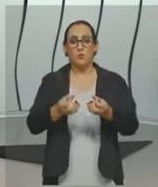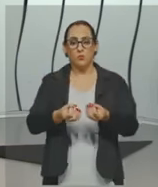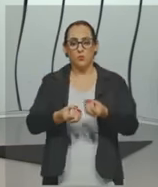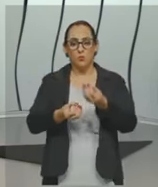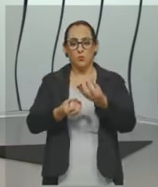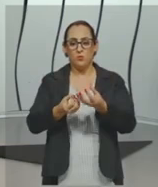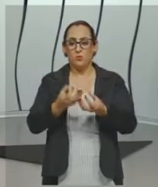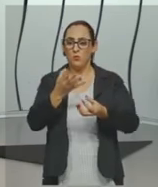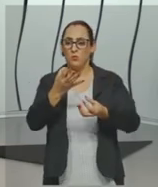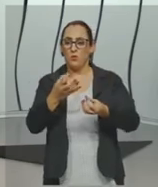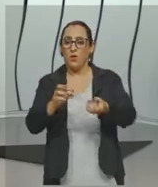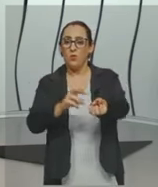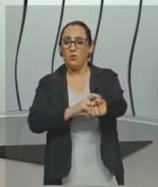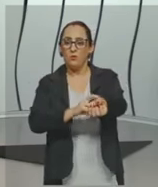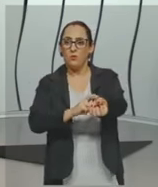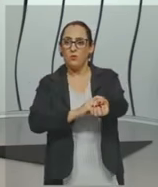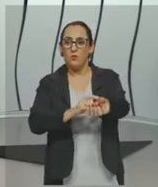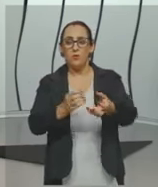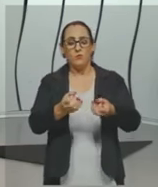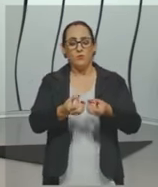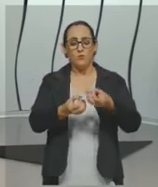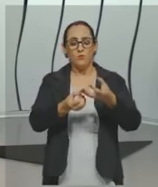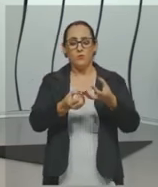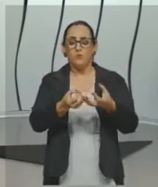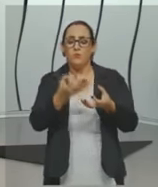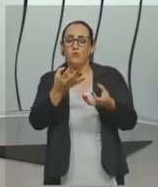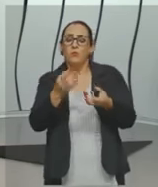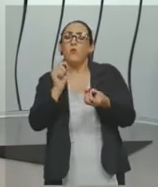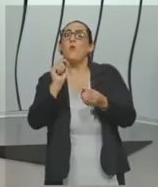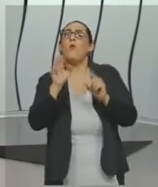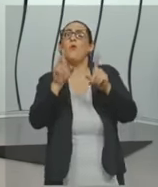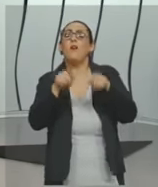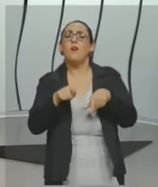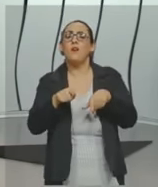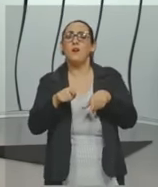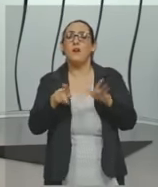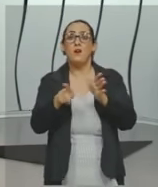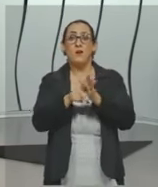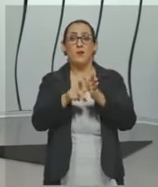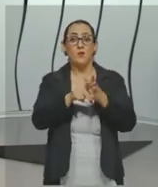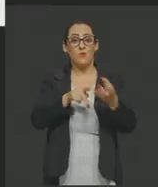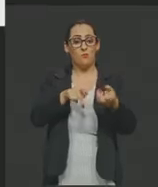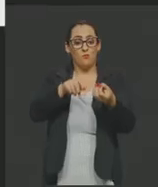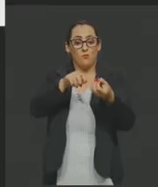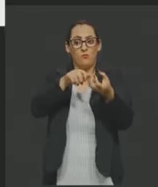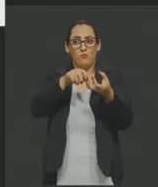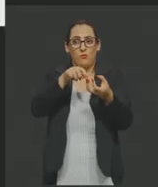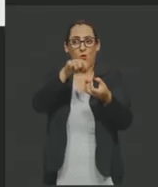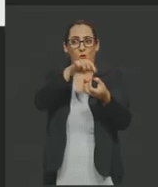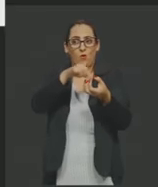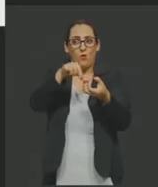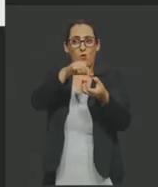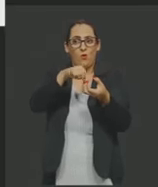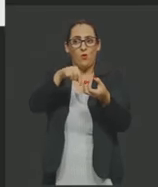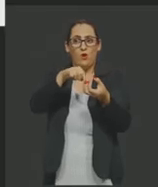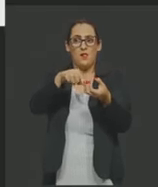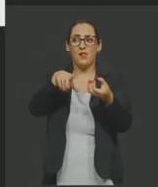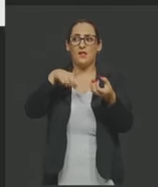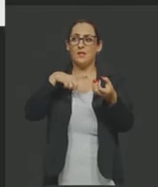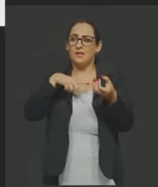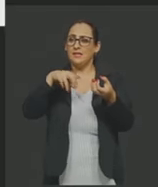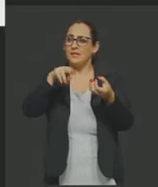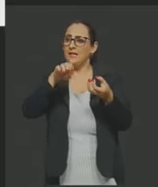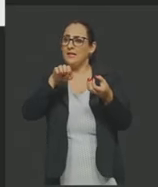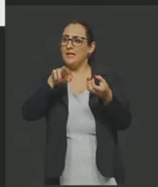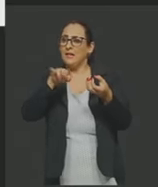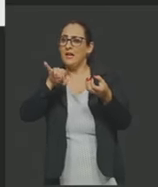os nervos. O que são gânglios? Os gânglios, gente, são acúmulos de neurônios, tá? Geralmente ali daquela parte